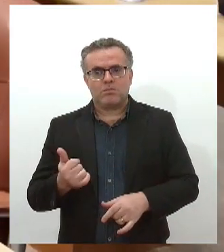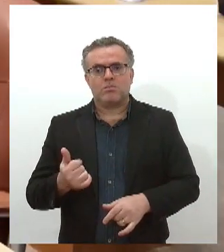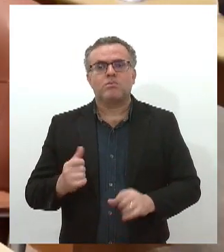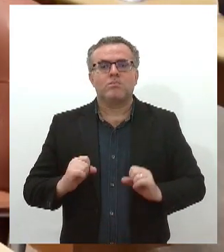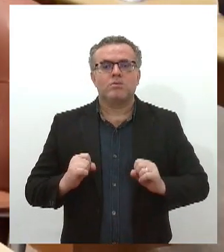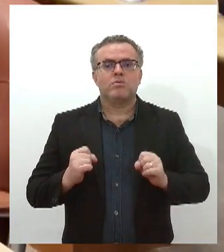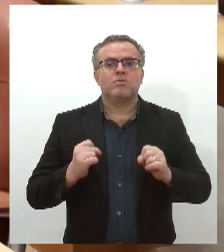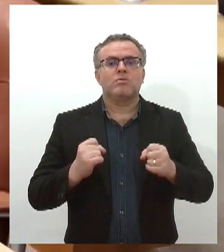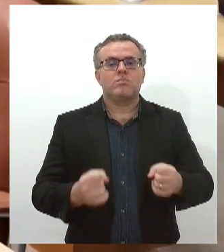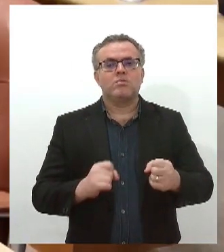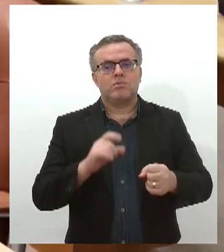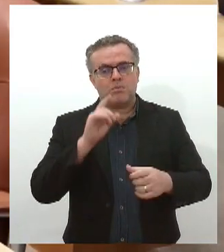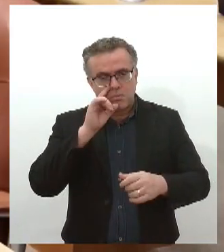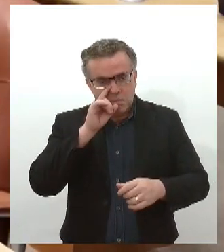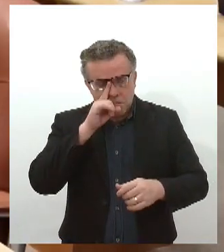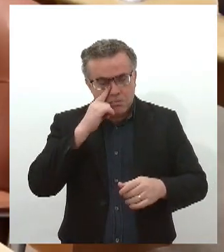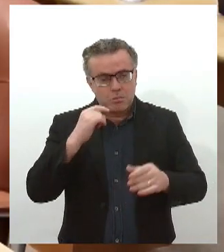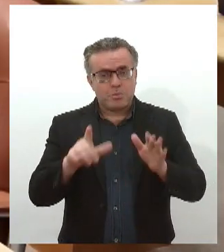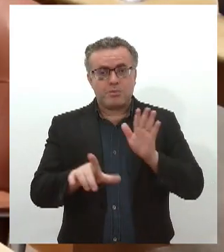da Lei